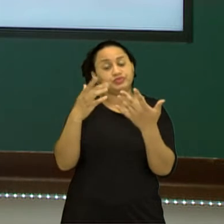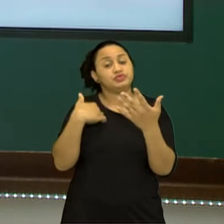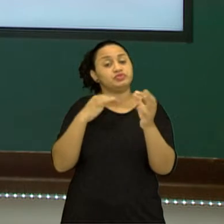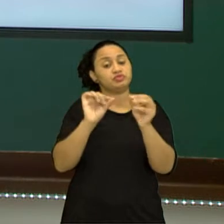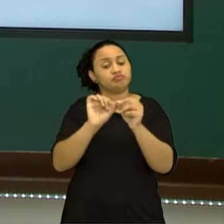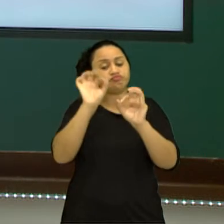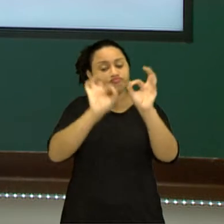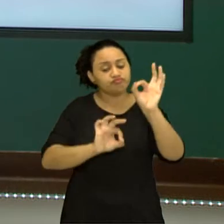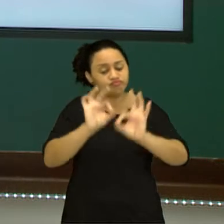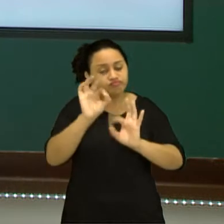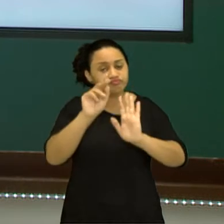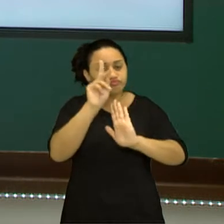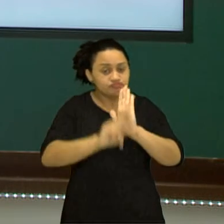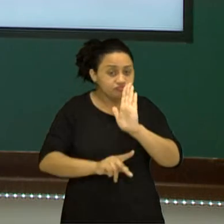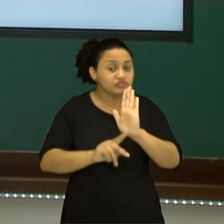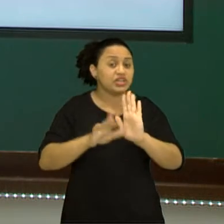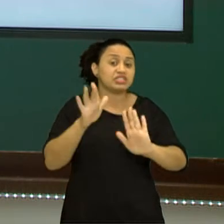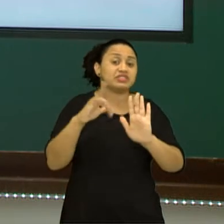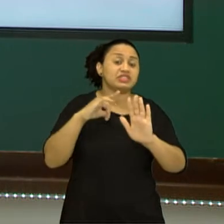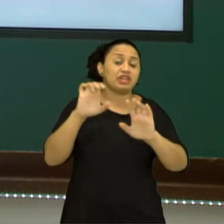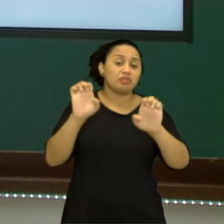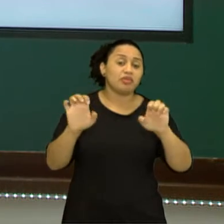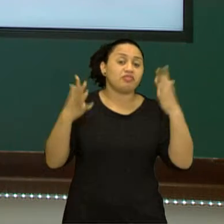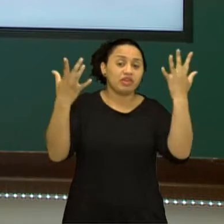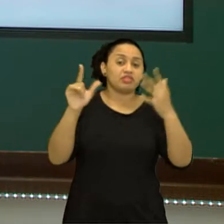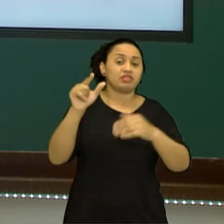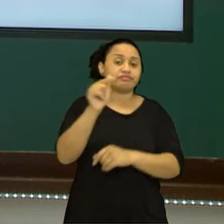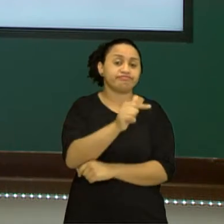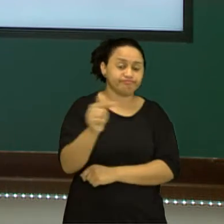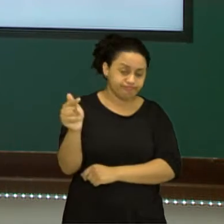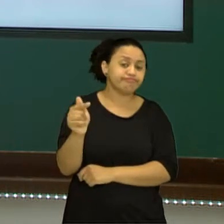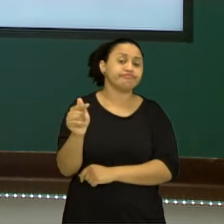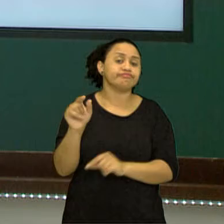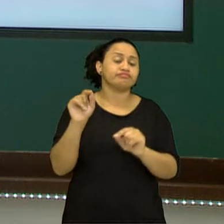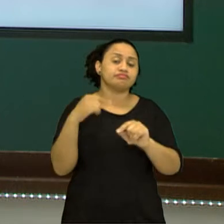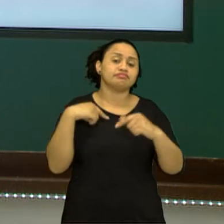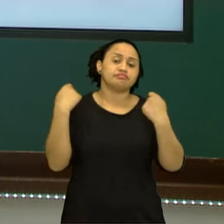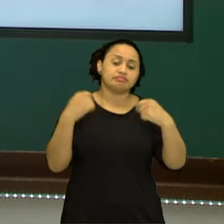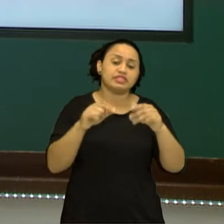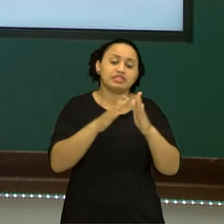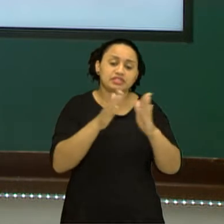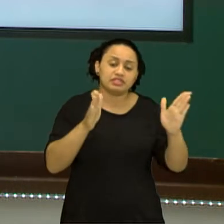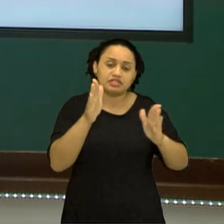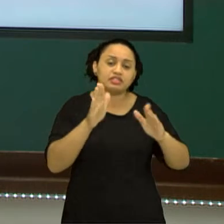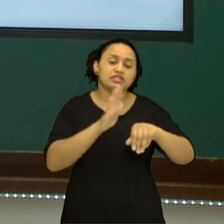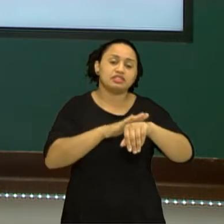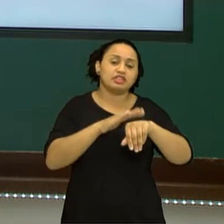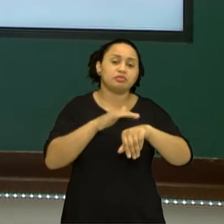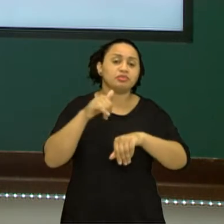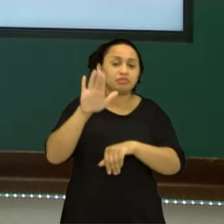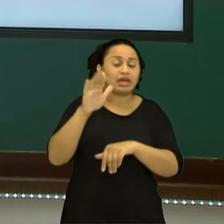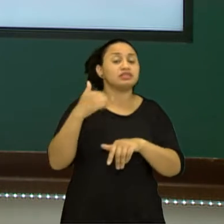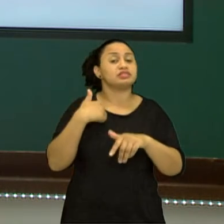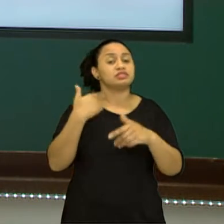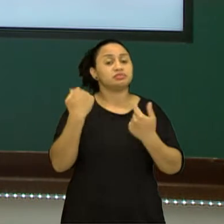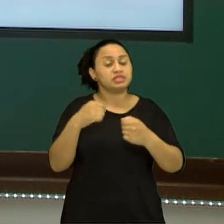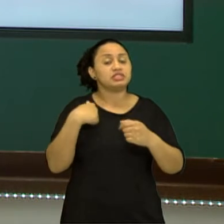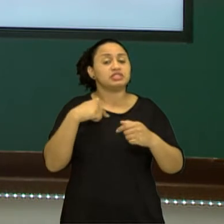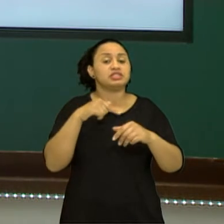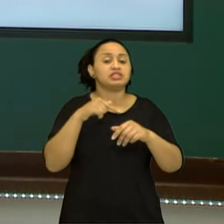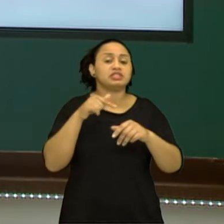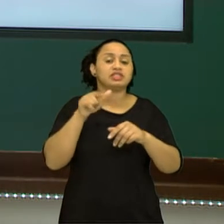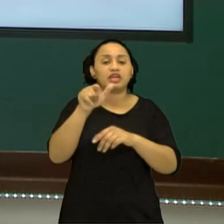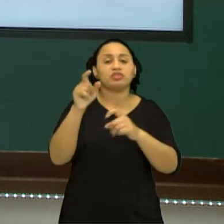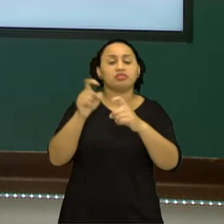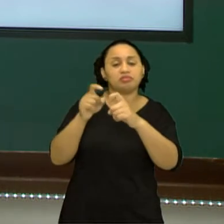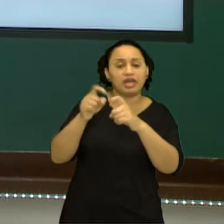um planejamento. Às vezes você tem um evento na semana que vai, né, precisar de um tempo maior, você tem uma consulta, uma visita, então você